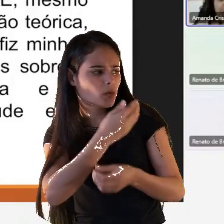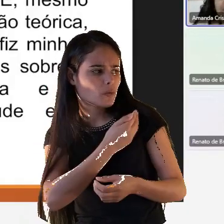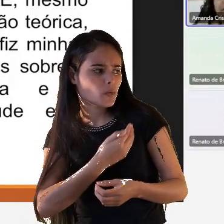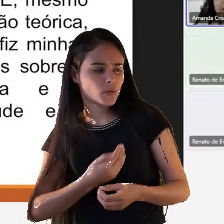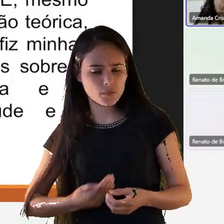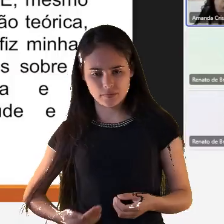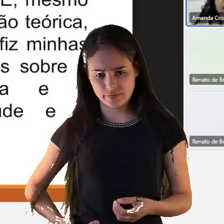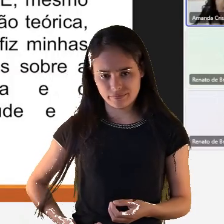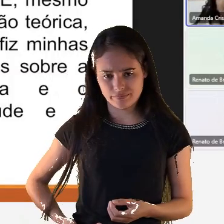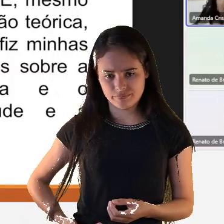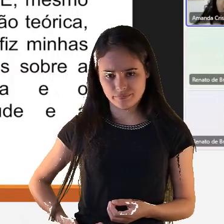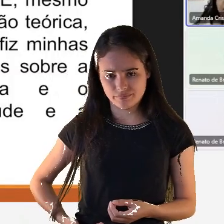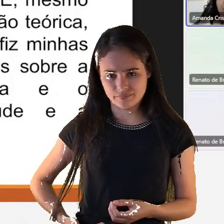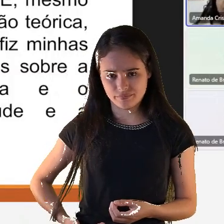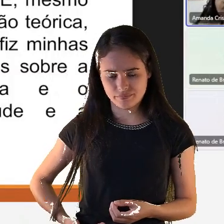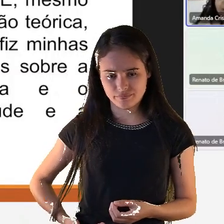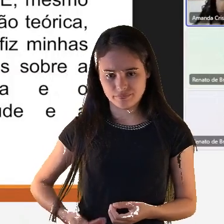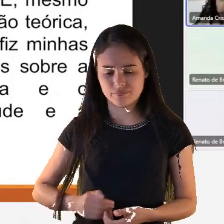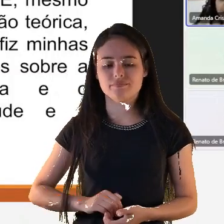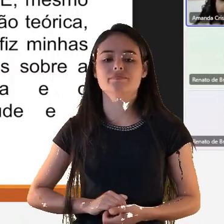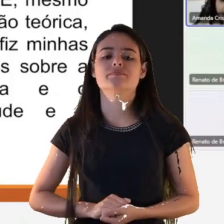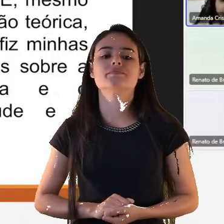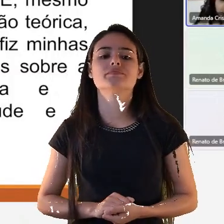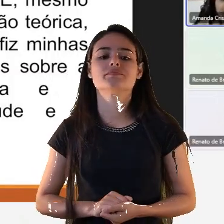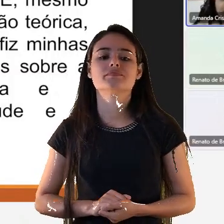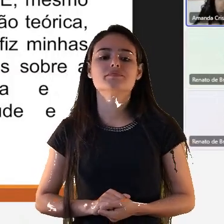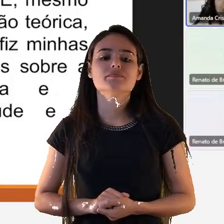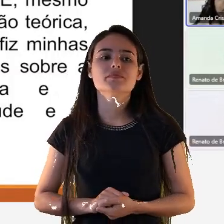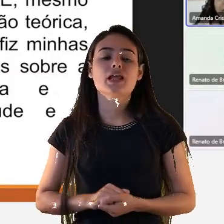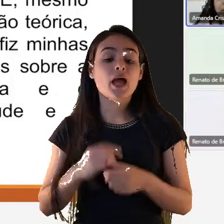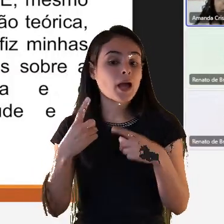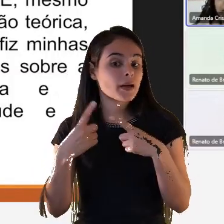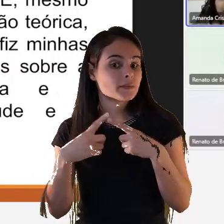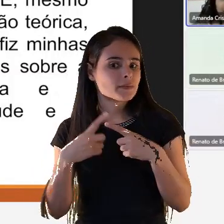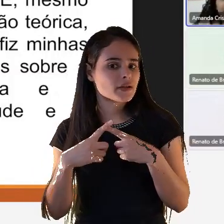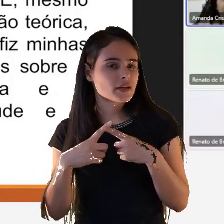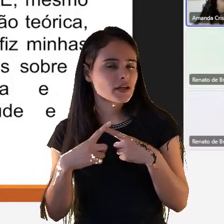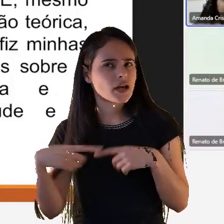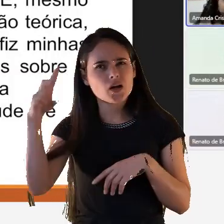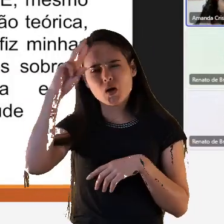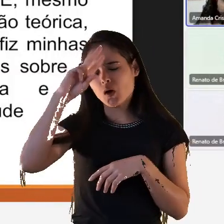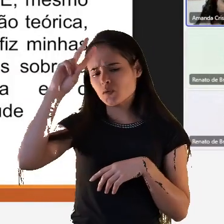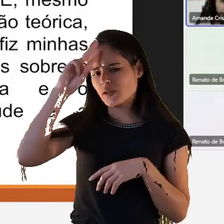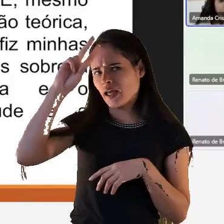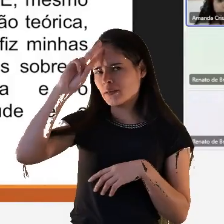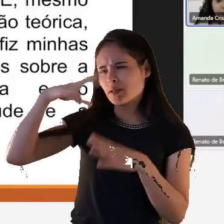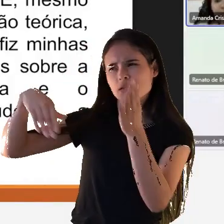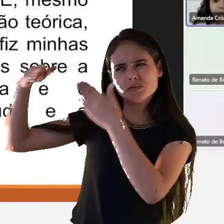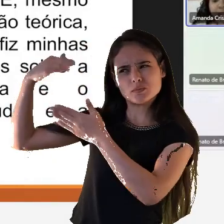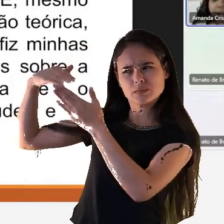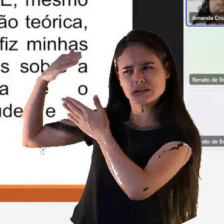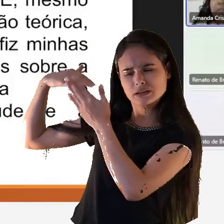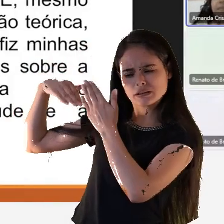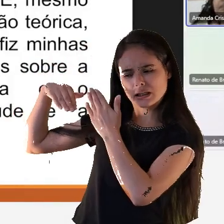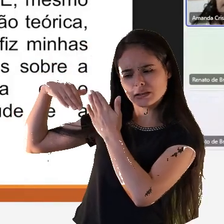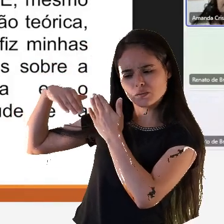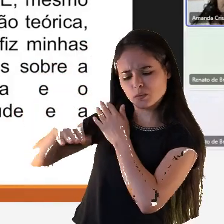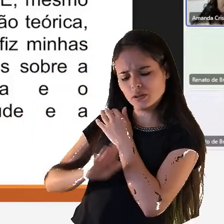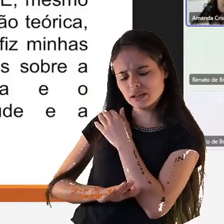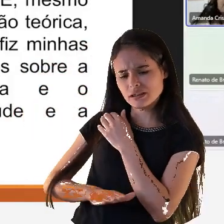essa percepção. Eu me recordo de criança, assim, de minha mãe ter trabalhado muito tempo em